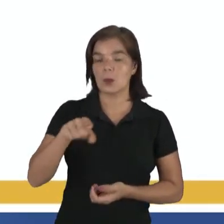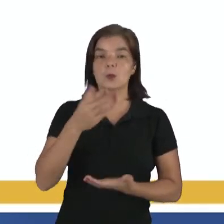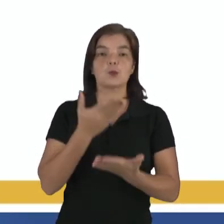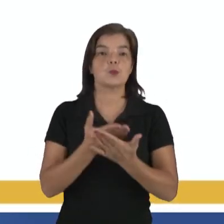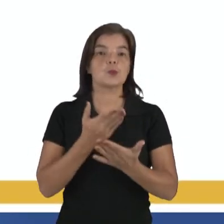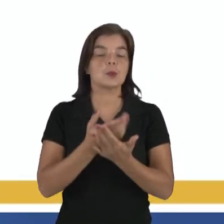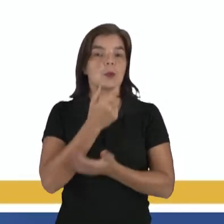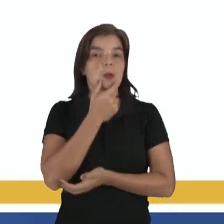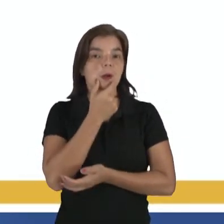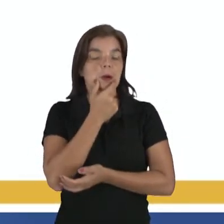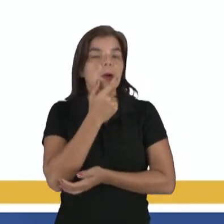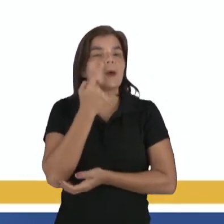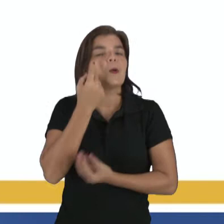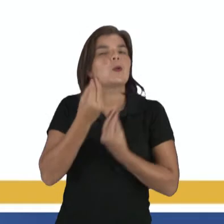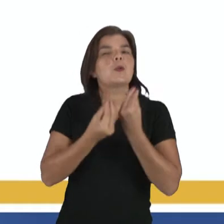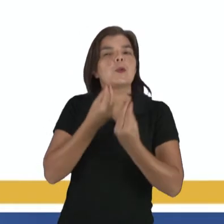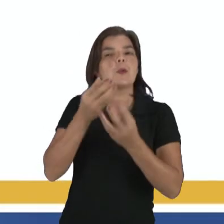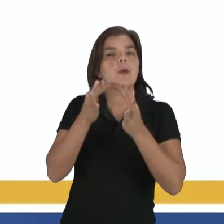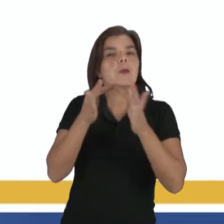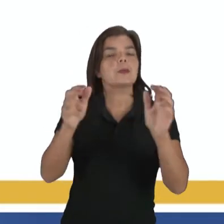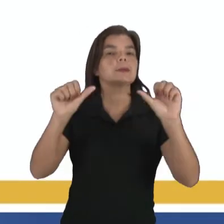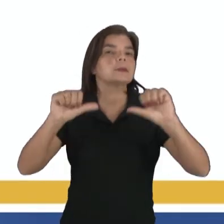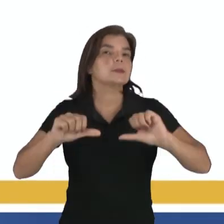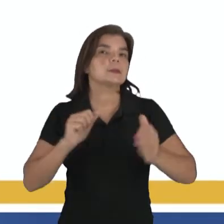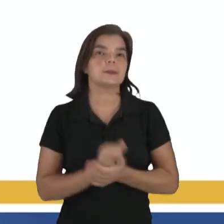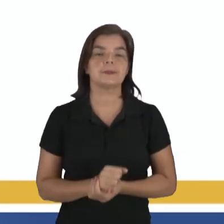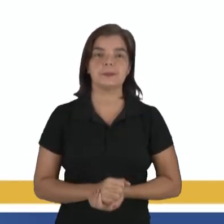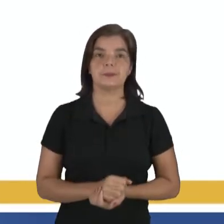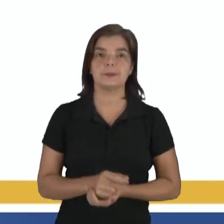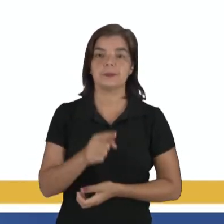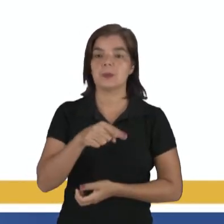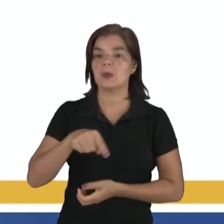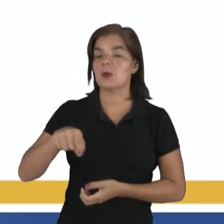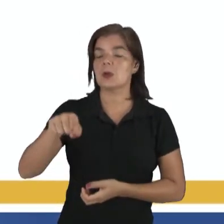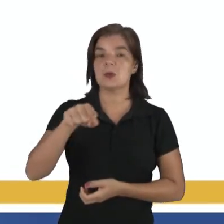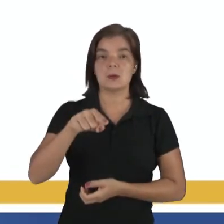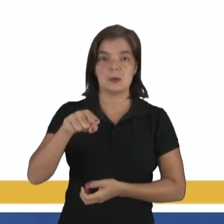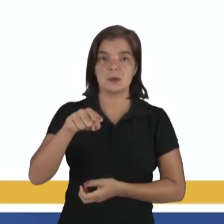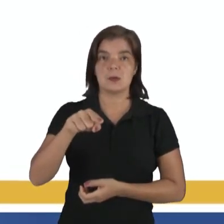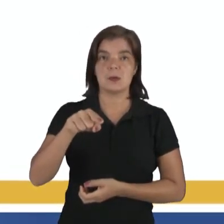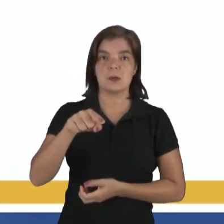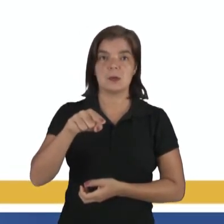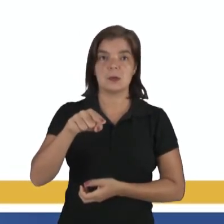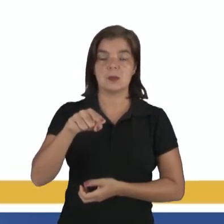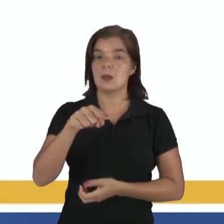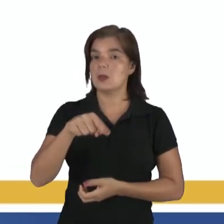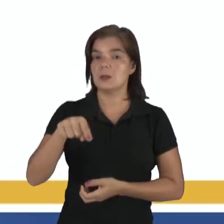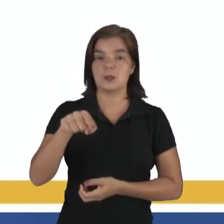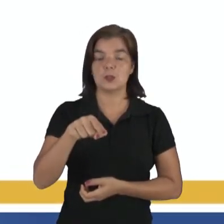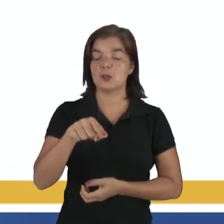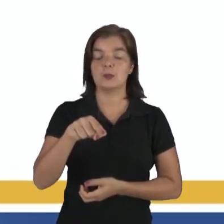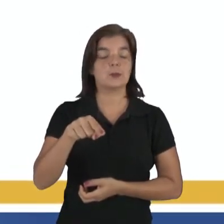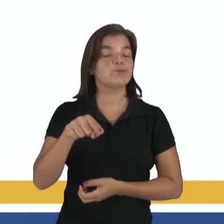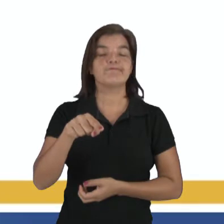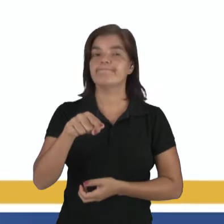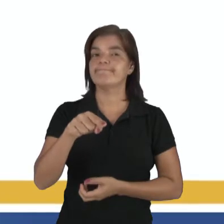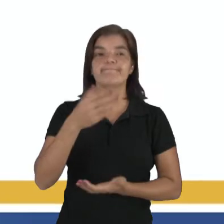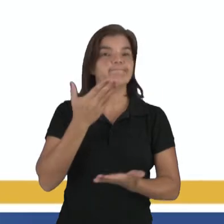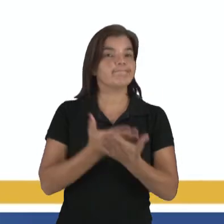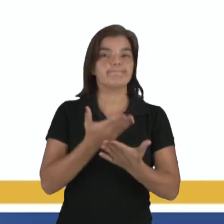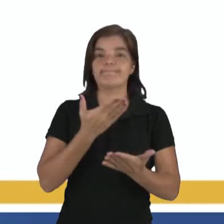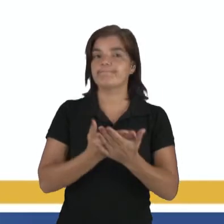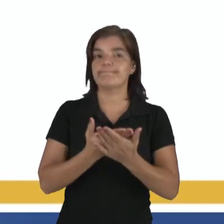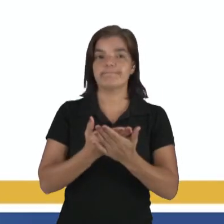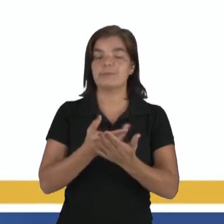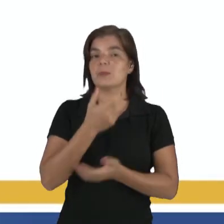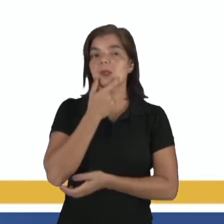estudando inglês. Agora, como é que fica essa parte na negativa? They aren't studying English. Eles não